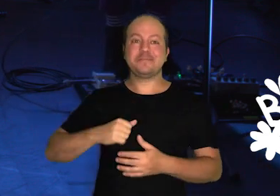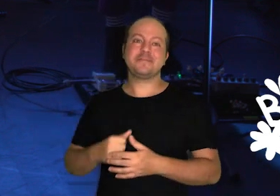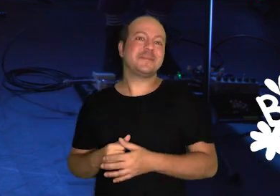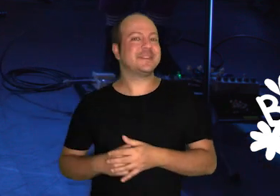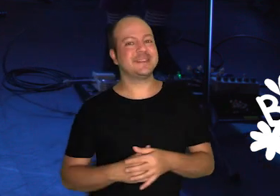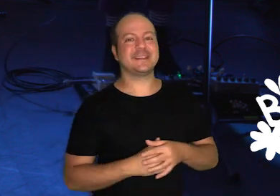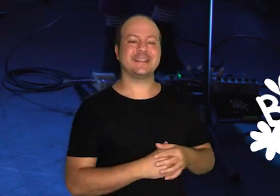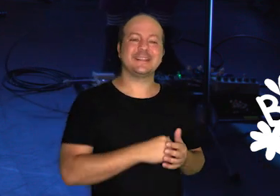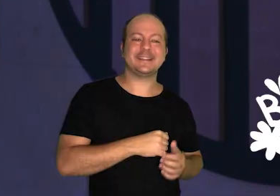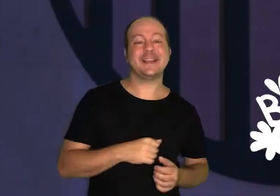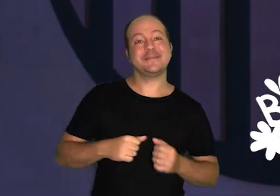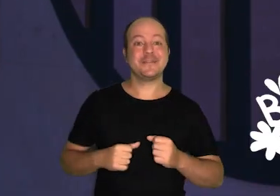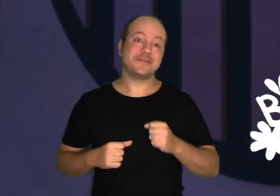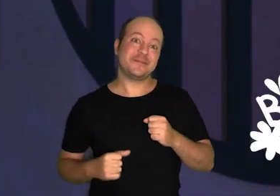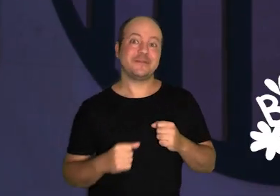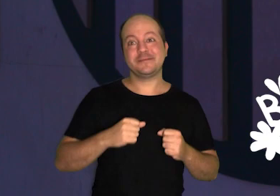vocês.